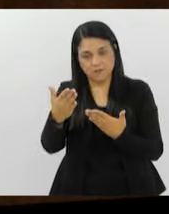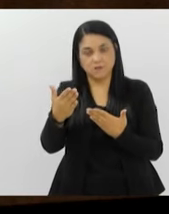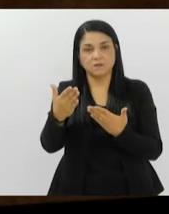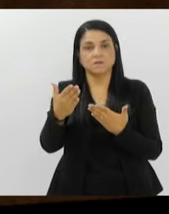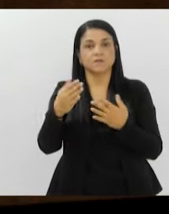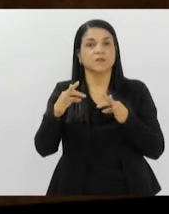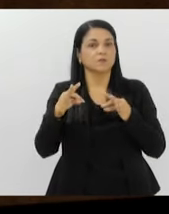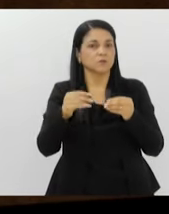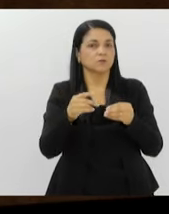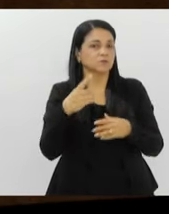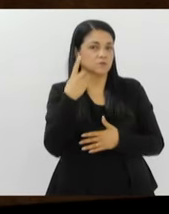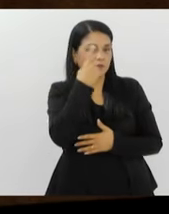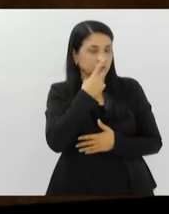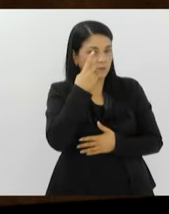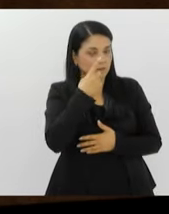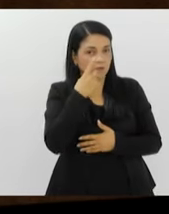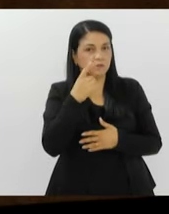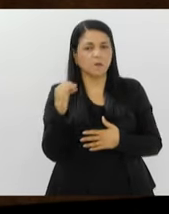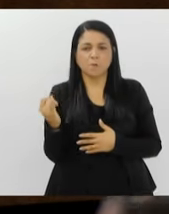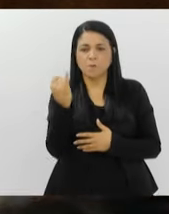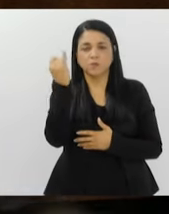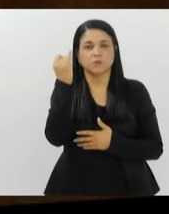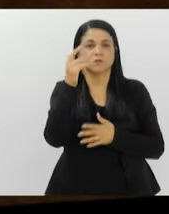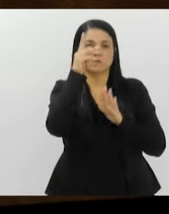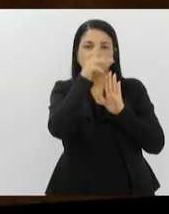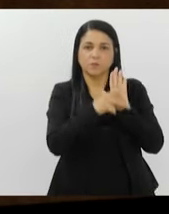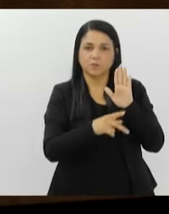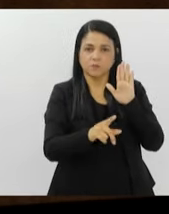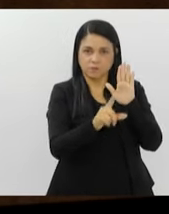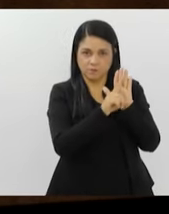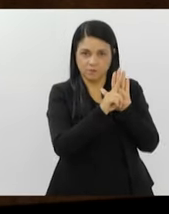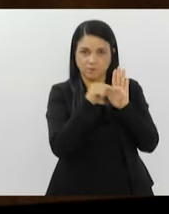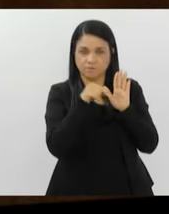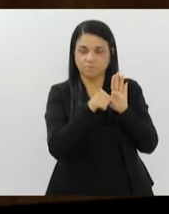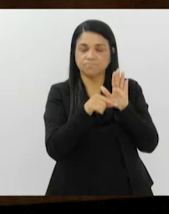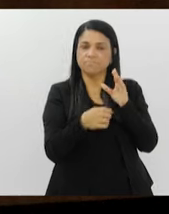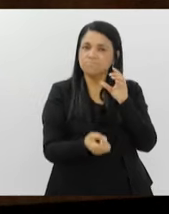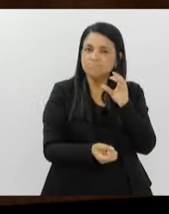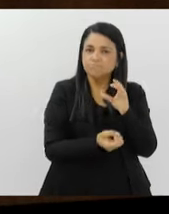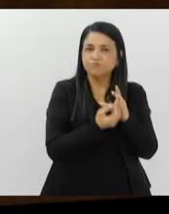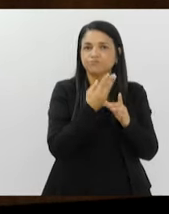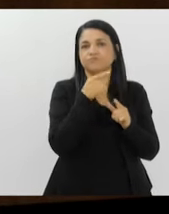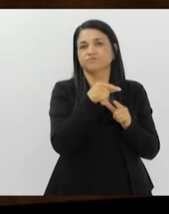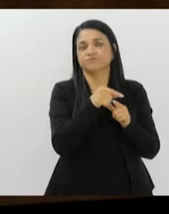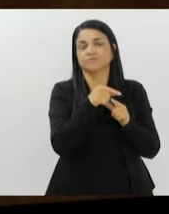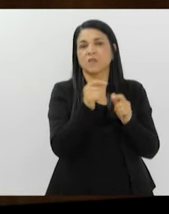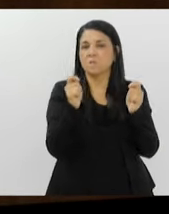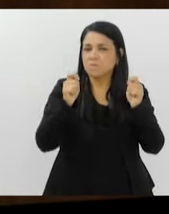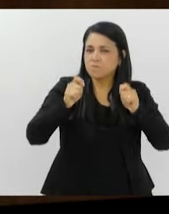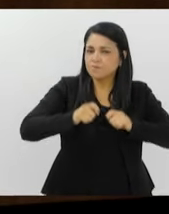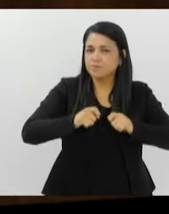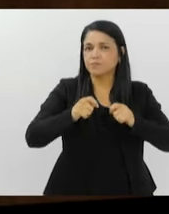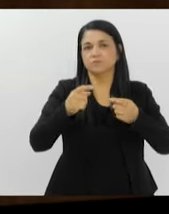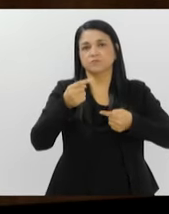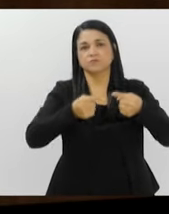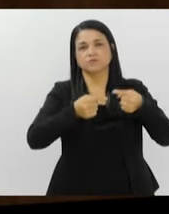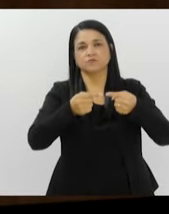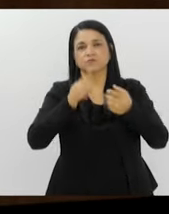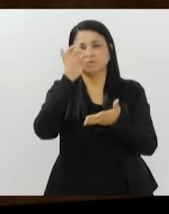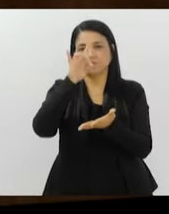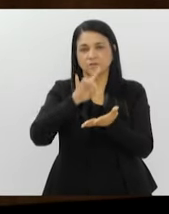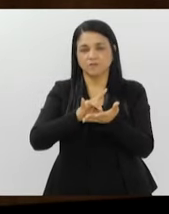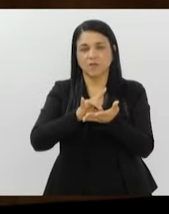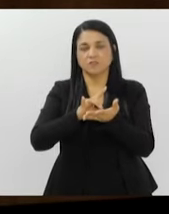deputados e falar sobre a ância desse projeto que nas eh para que nós possamos discutir de verdade a